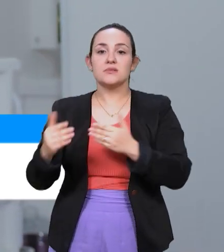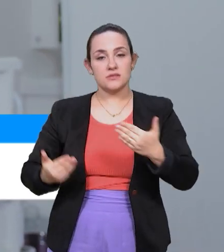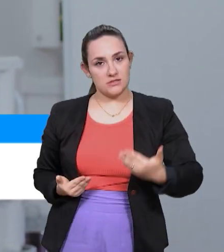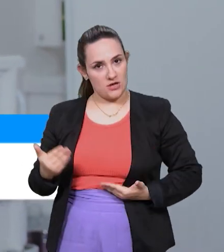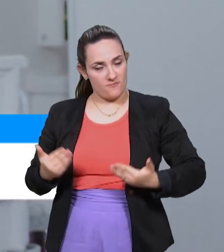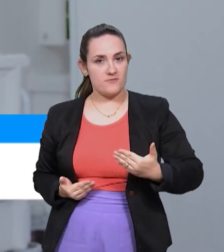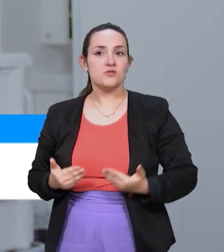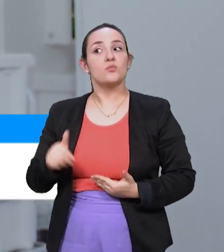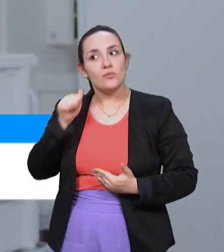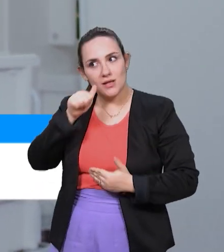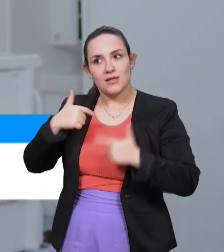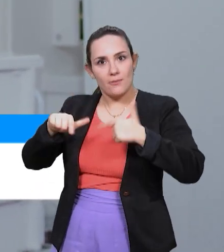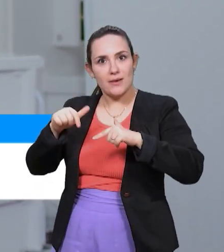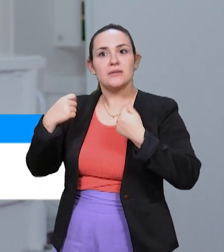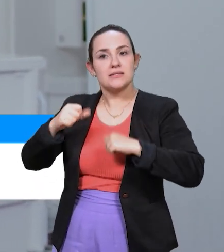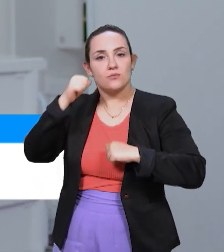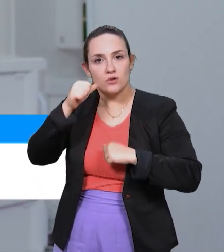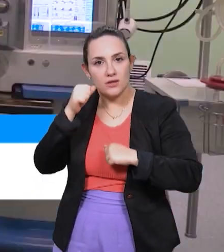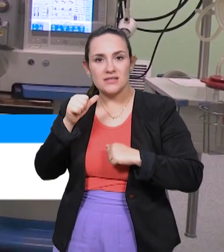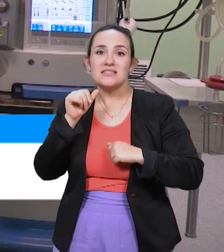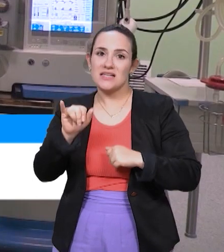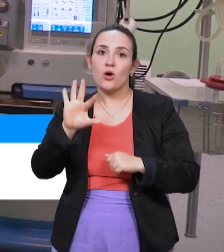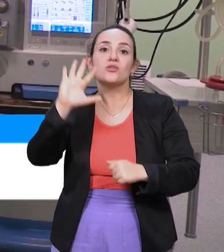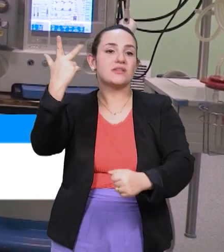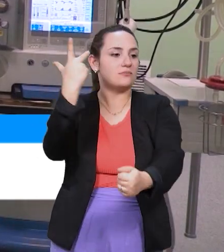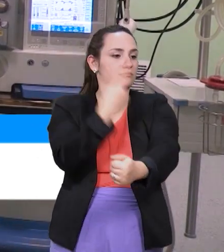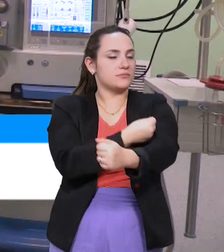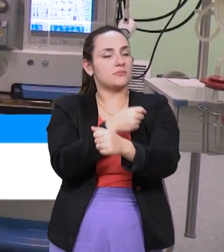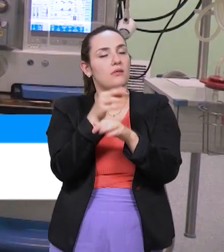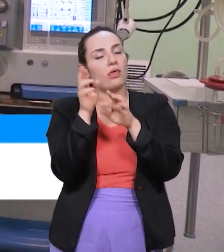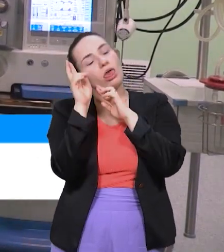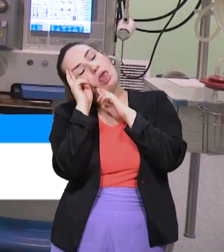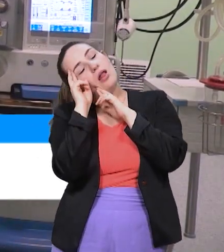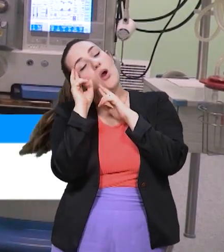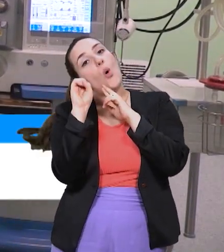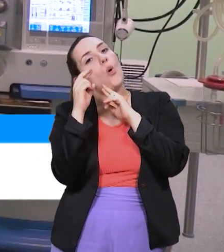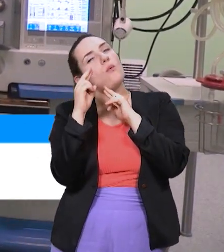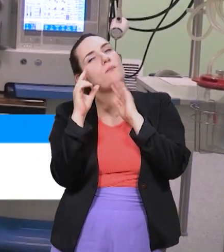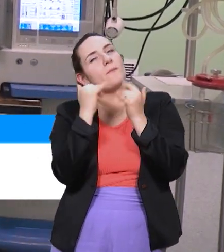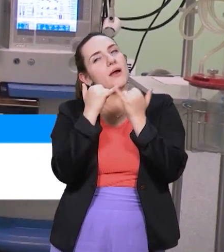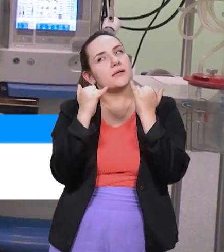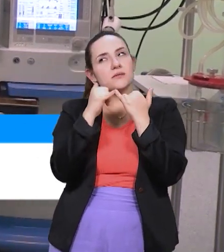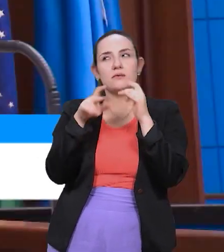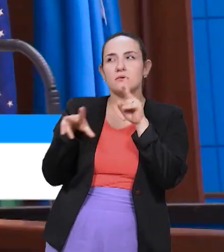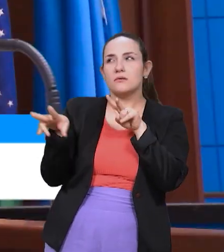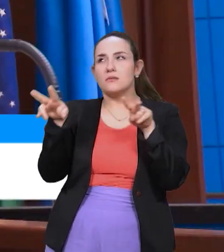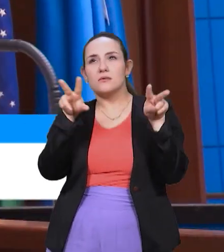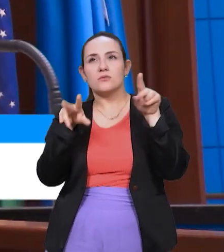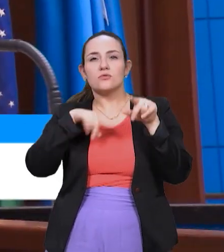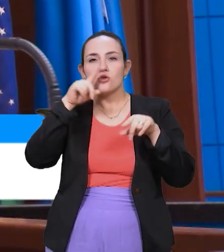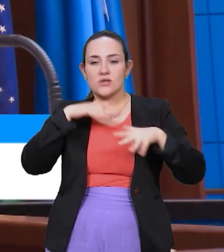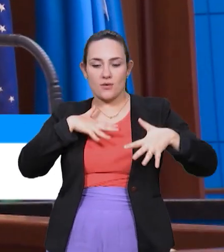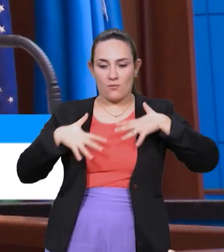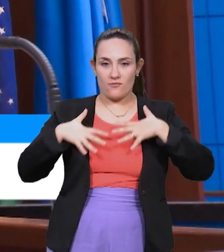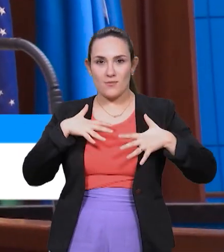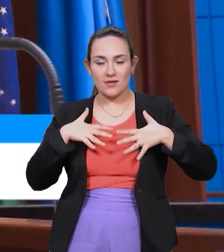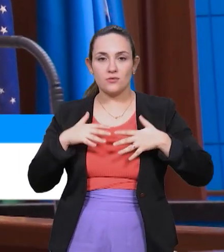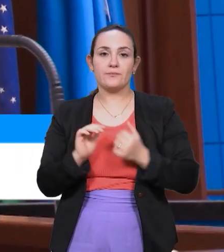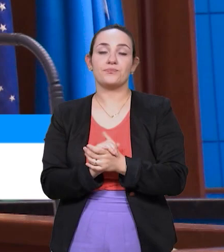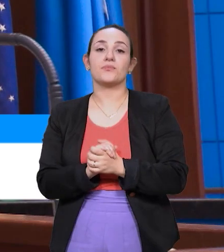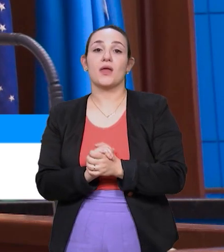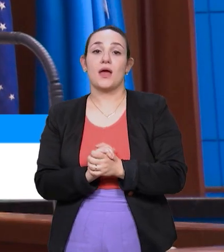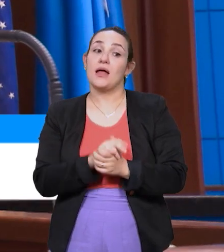sexo feminino nos exames ou procedimentos que induzam a inconsciência total ou parcial. De acordo com a deputada